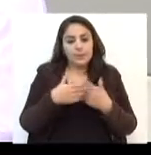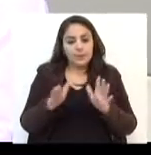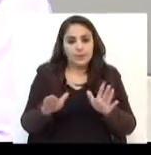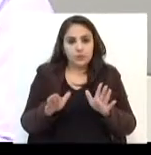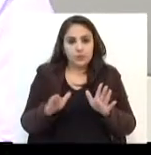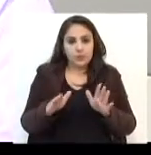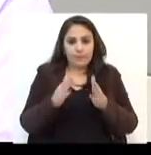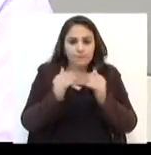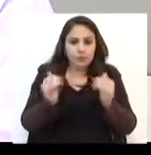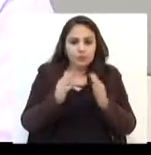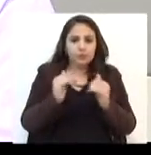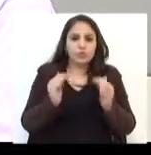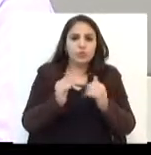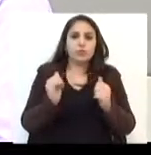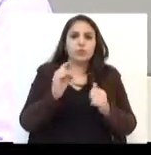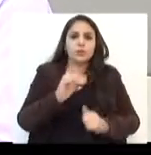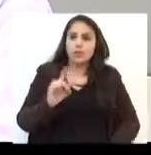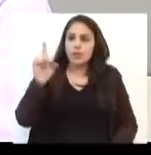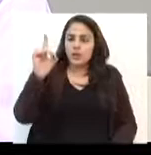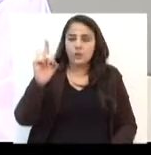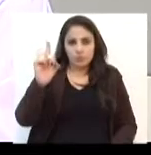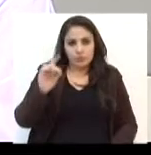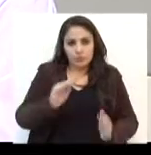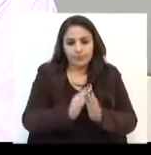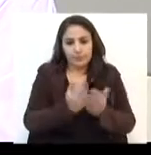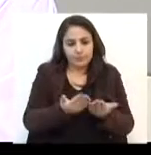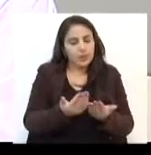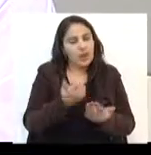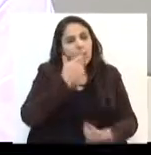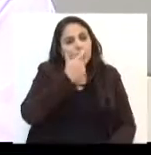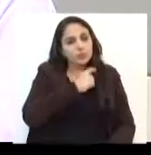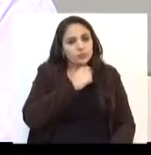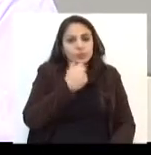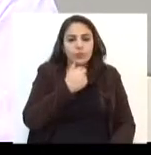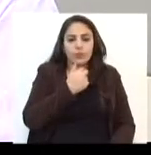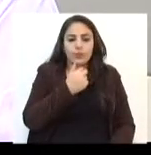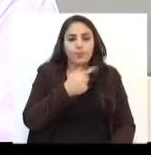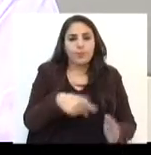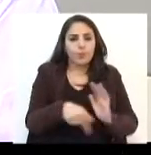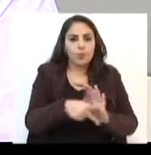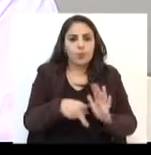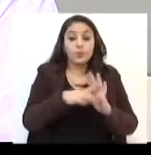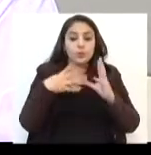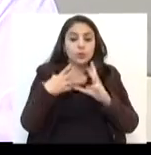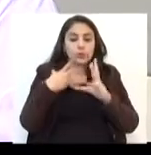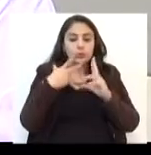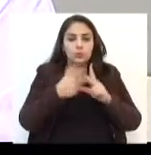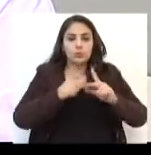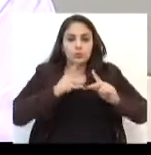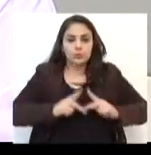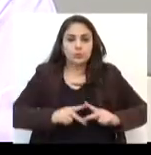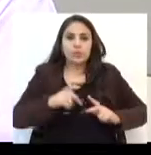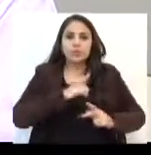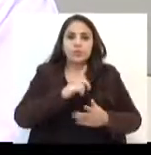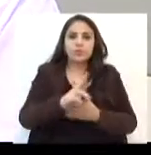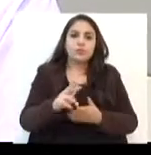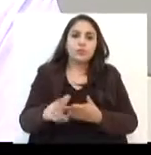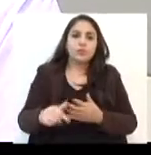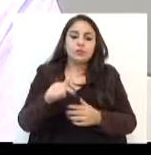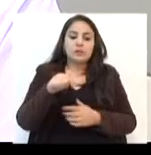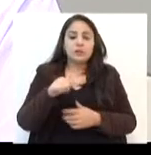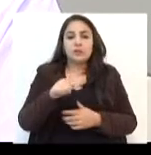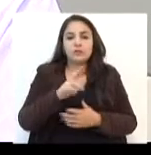abertura invocando a proteção de leis, nós temos a presença da Bíblia, não contempla toda a população. Nós teríamos que ter também outros